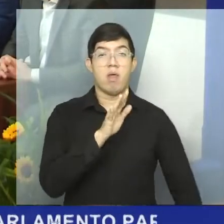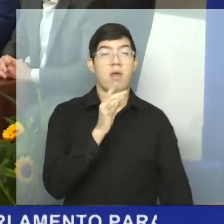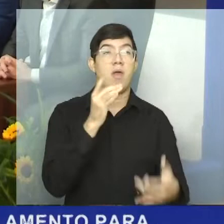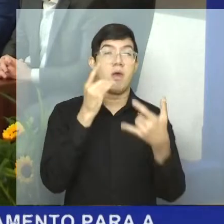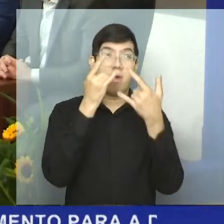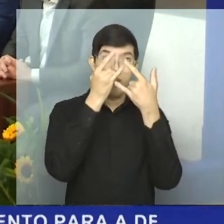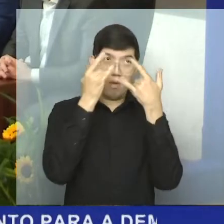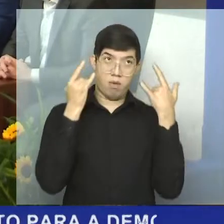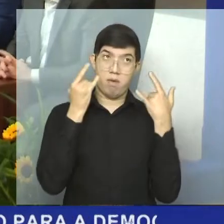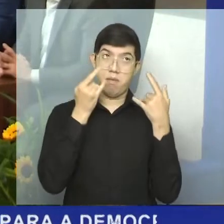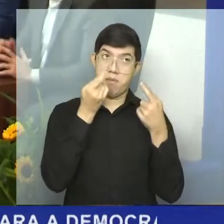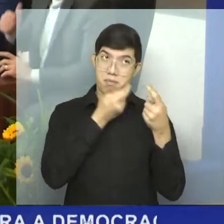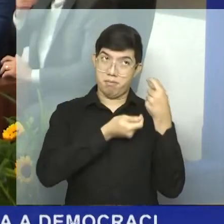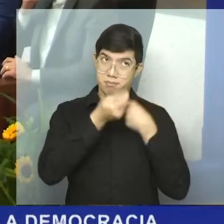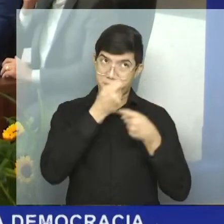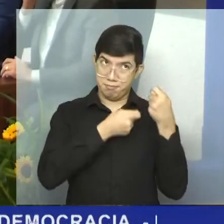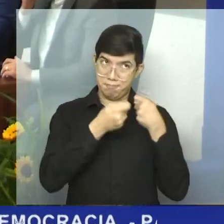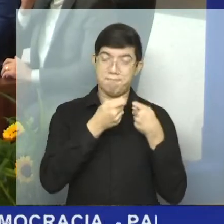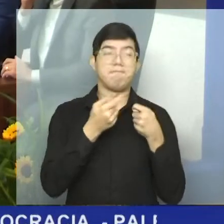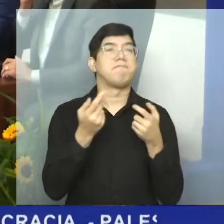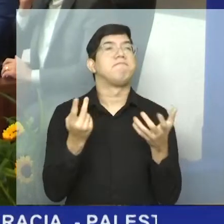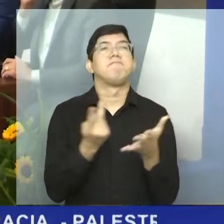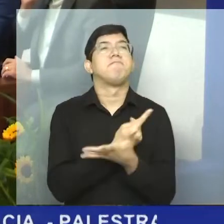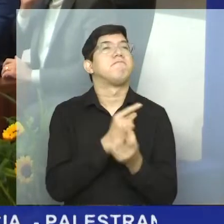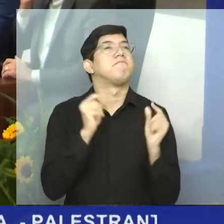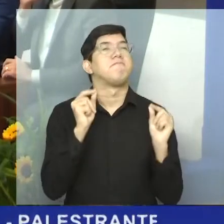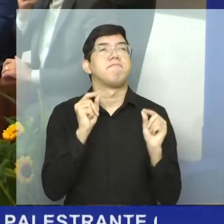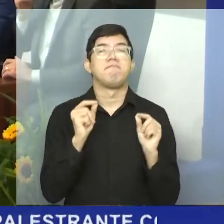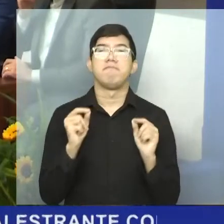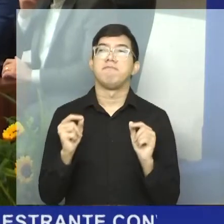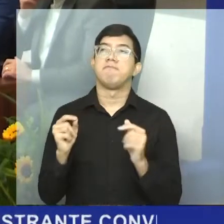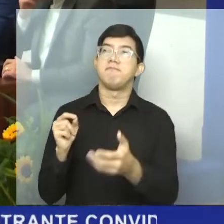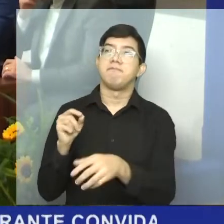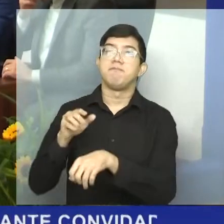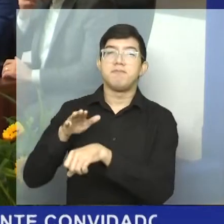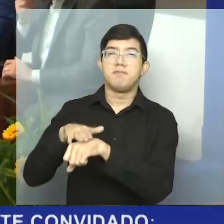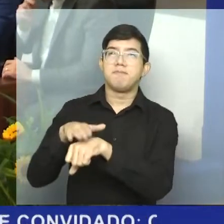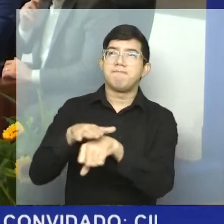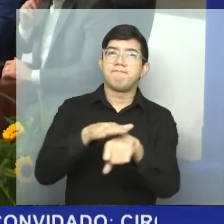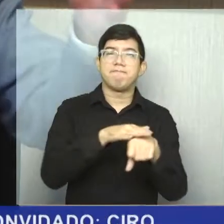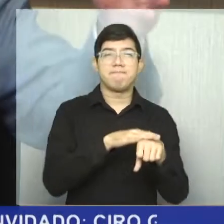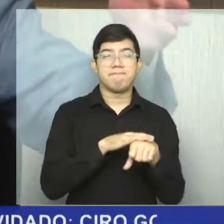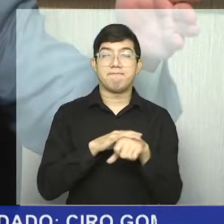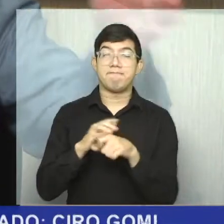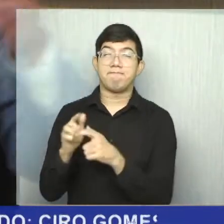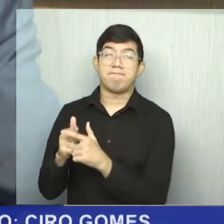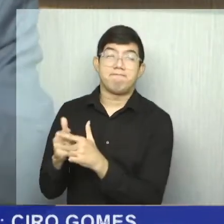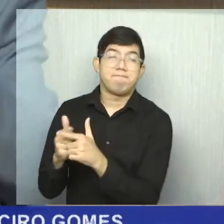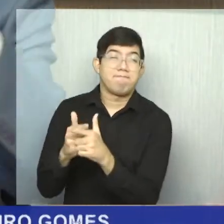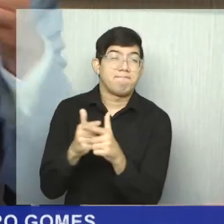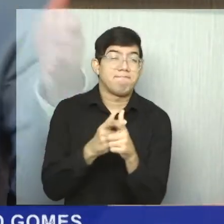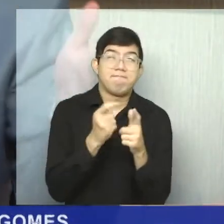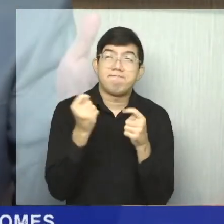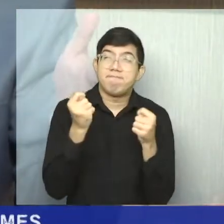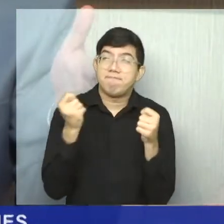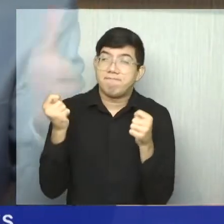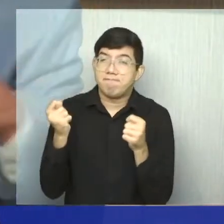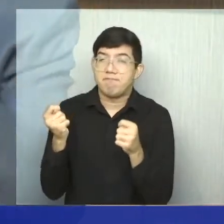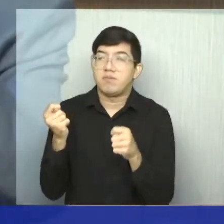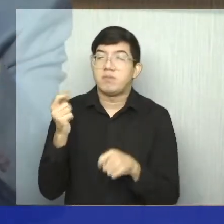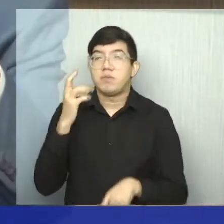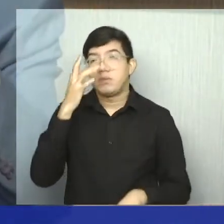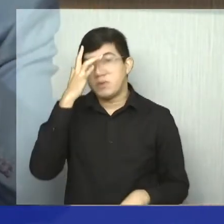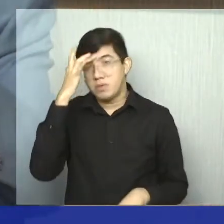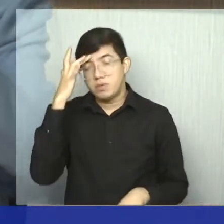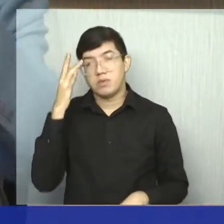crise. Isso não é nenhum comunista que está falando. Isso é qualquer pessoa que aprecia a história da humanidade. Deixado solto, em